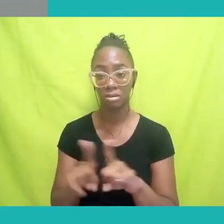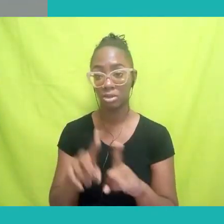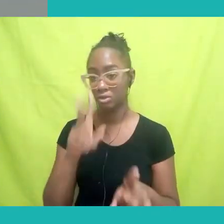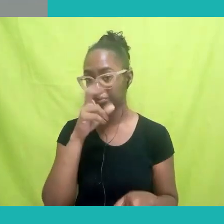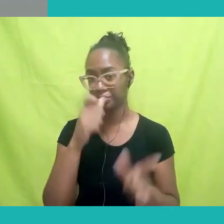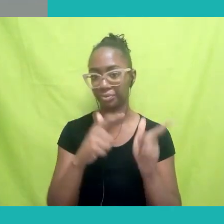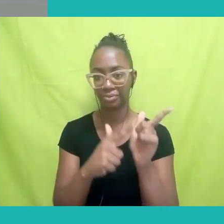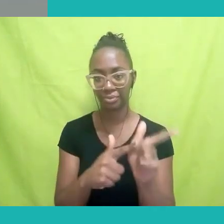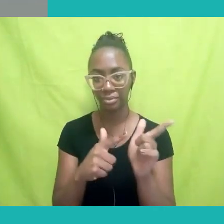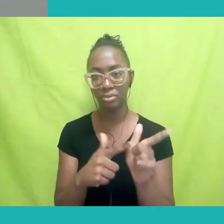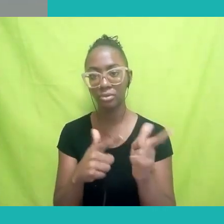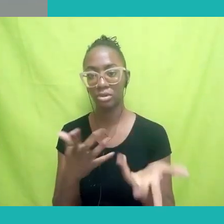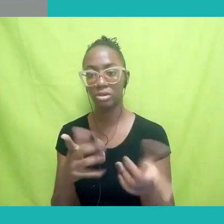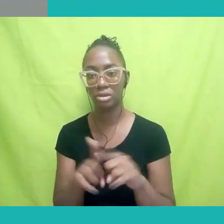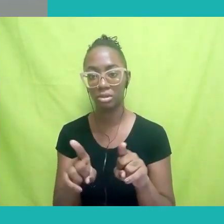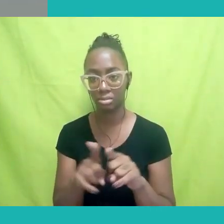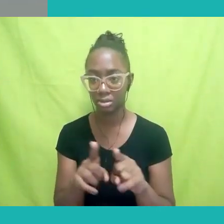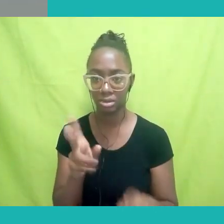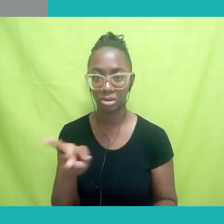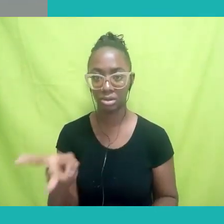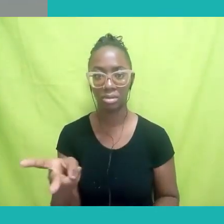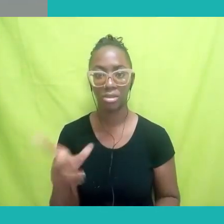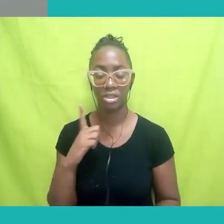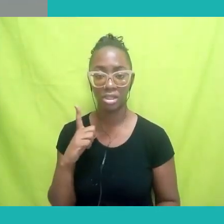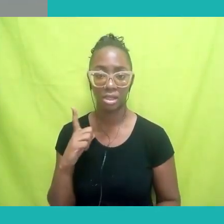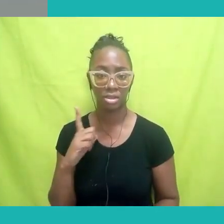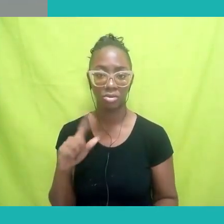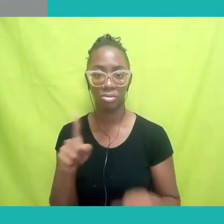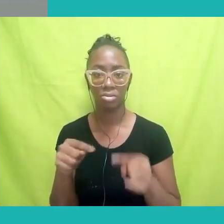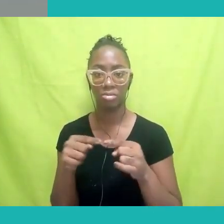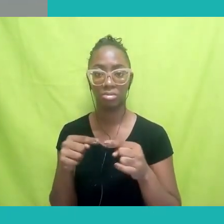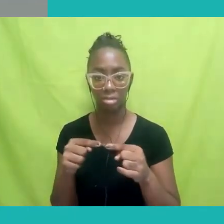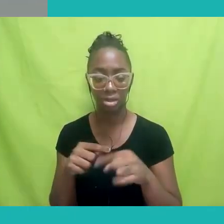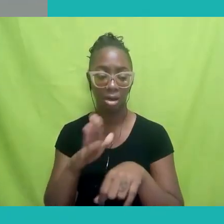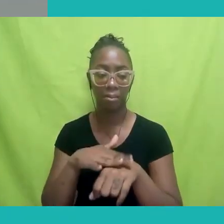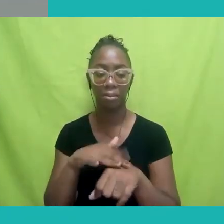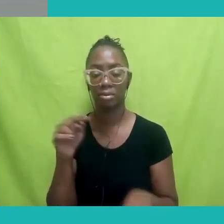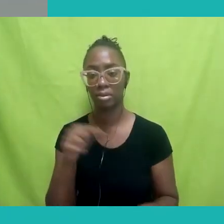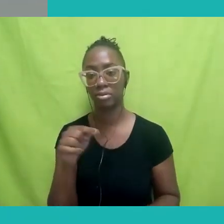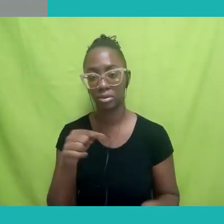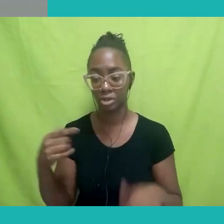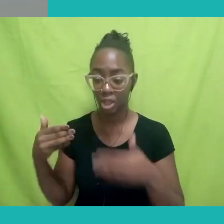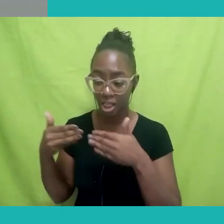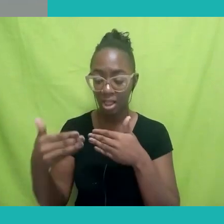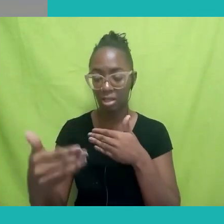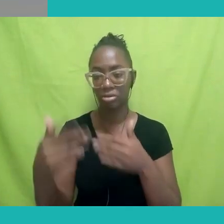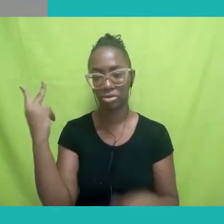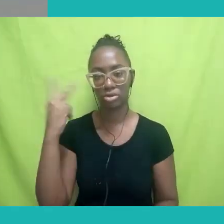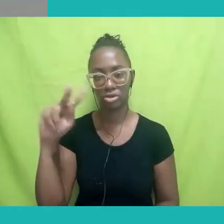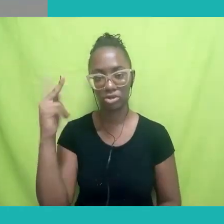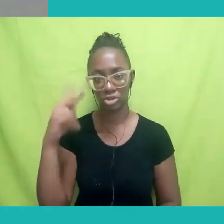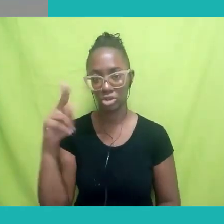como alvo, né? Em qualquer momento, a gente sabe também que isso tem a ver com a própria trajetória histórica, né, das